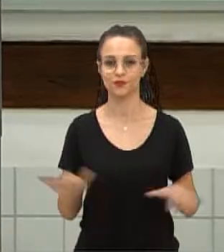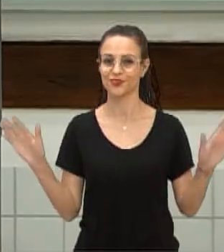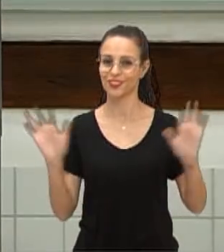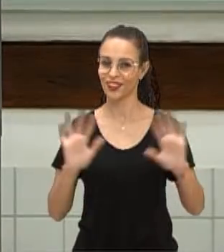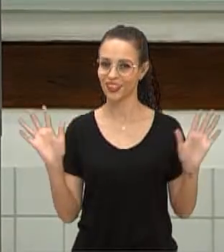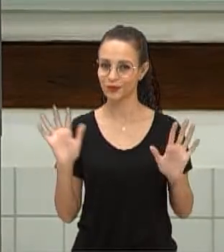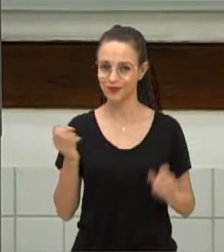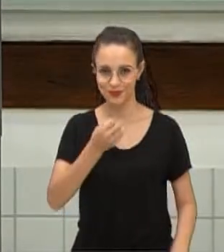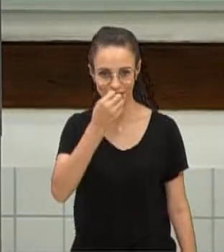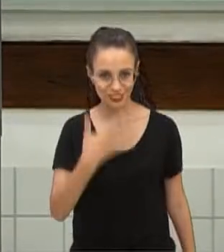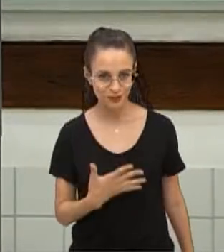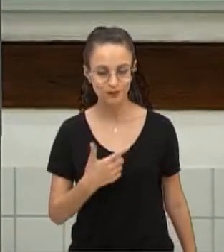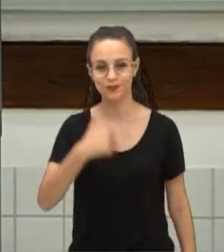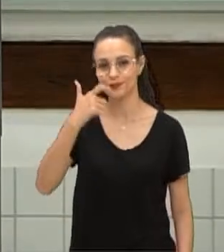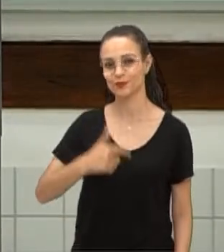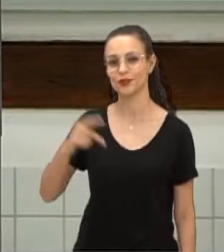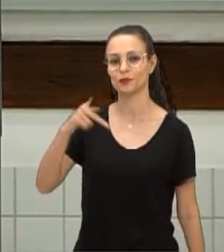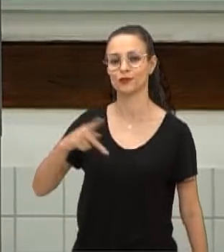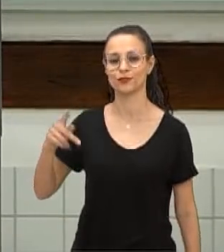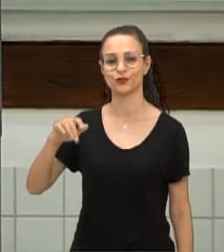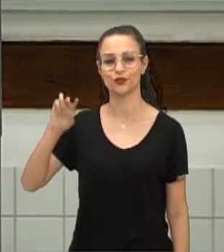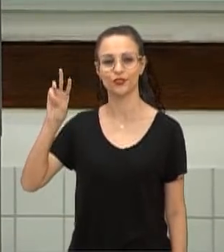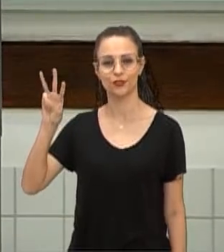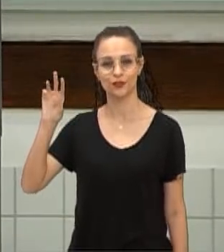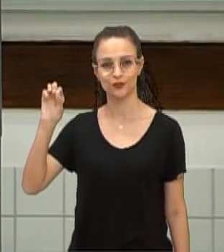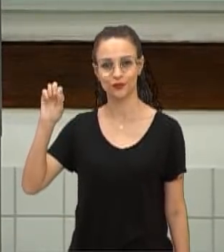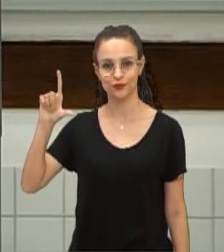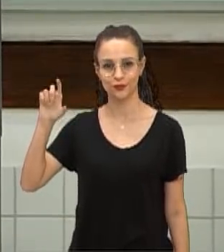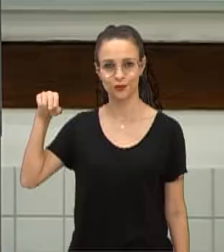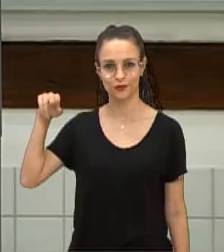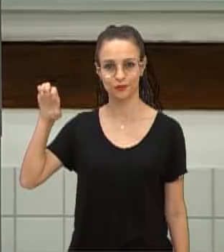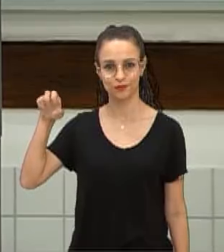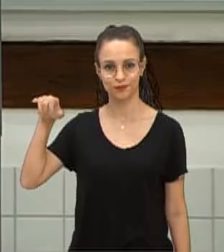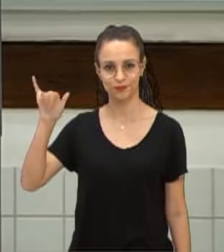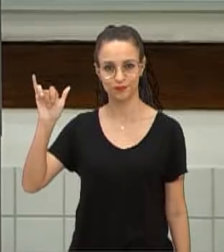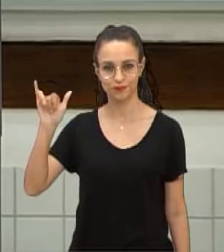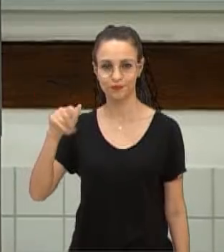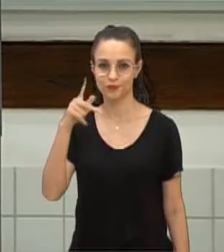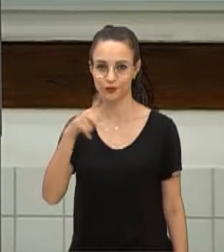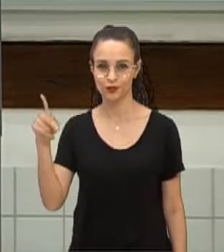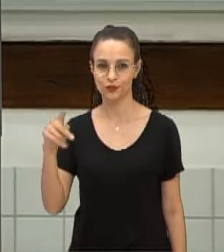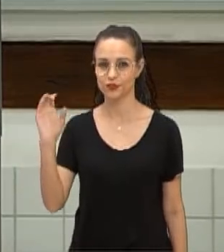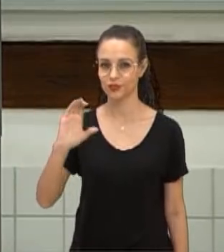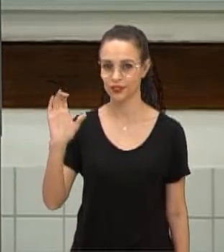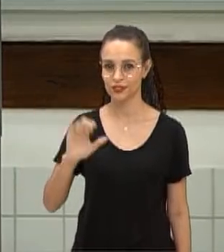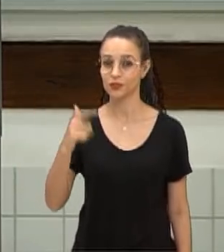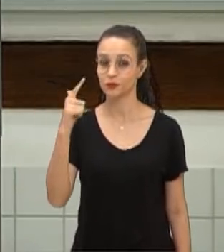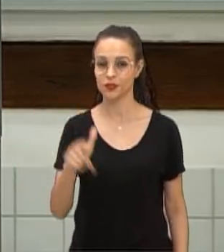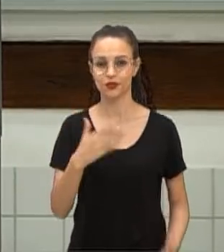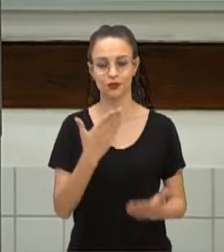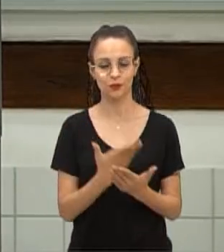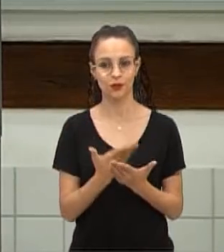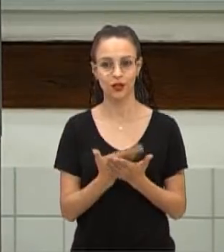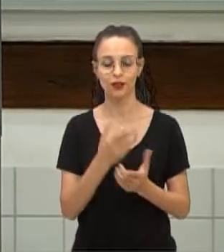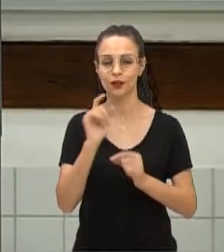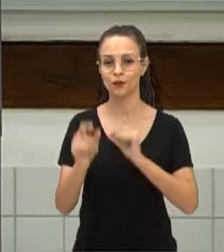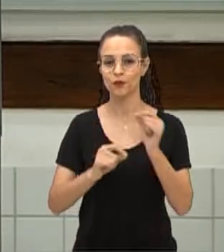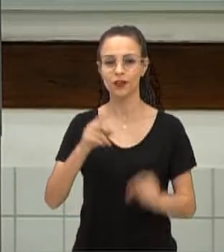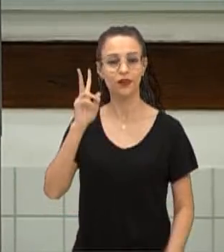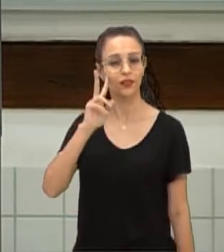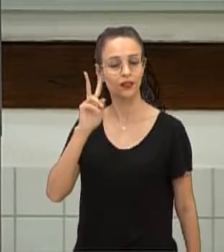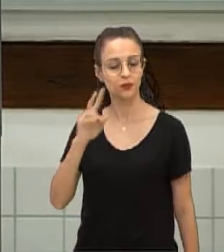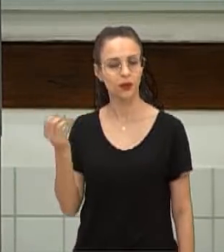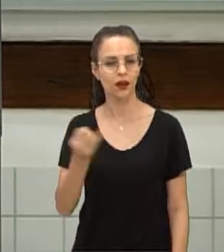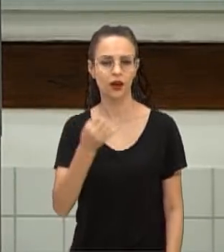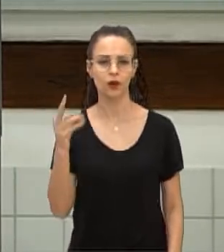Olá pessoal, tudo bem? Aqui é o professor Volney, sou professor de ciência. Estou aqui para mais uma aula, onde nós vamos relembrar